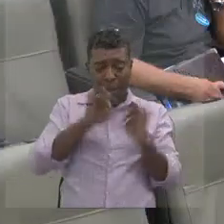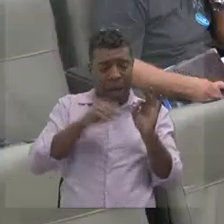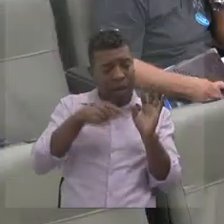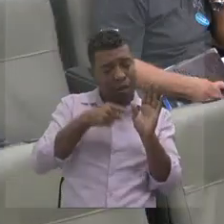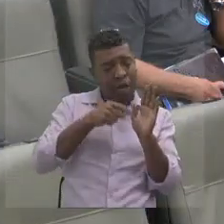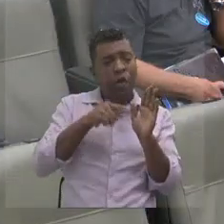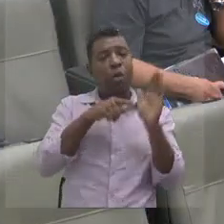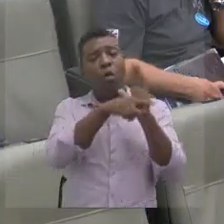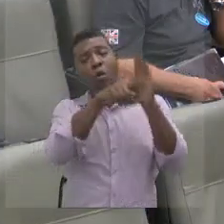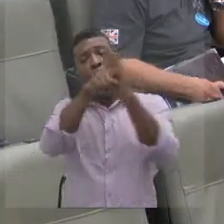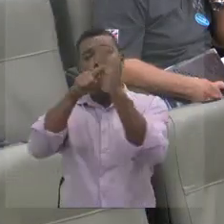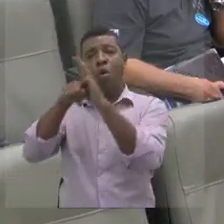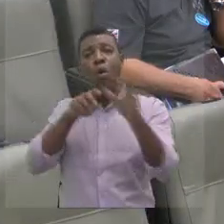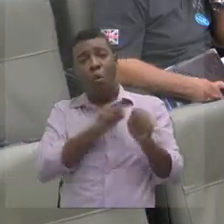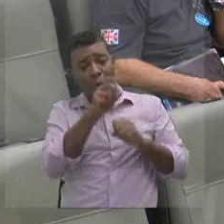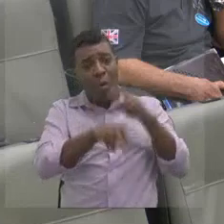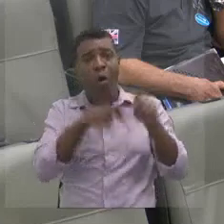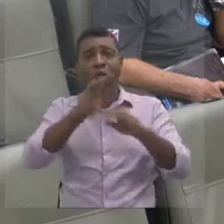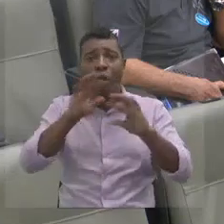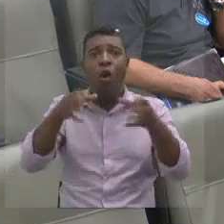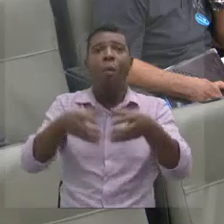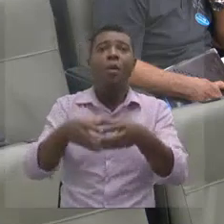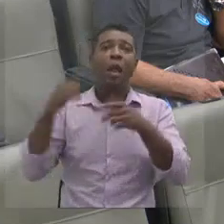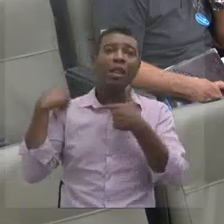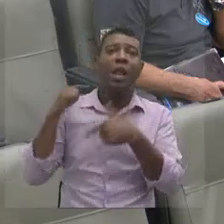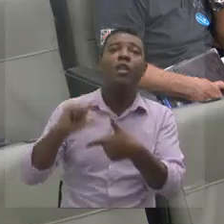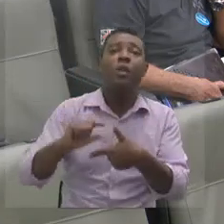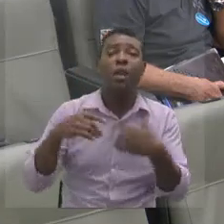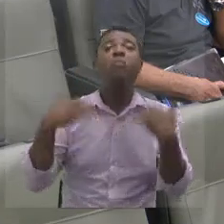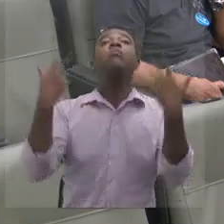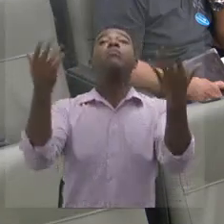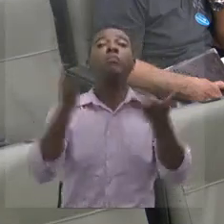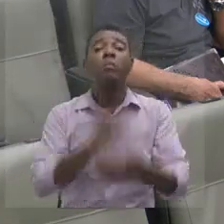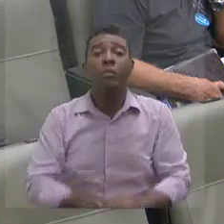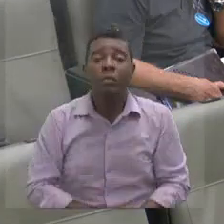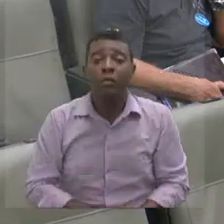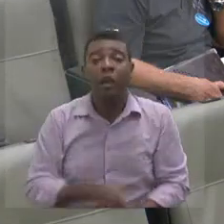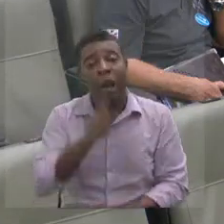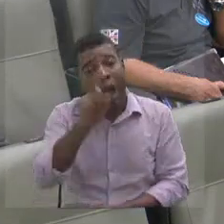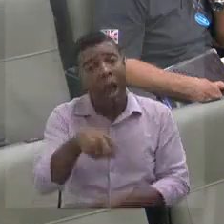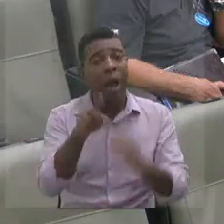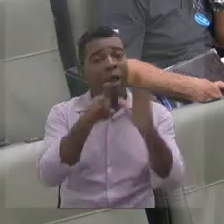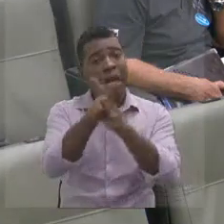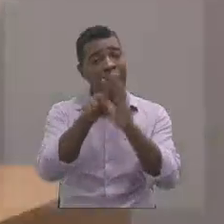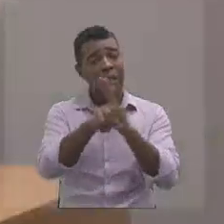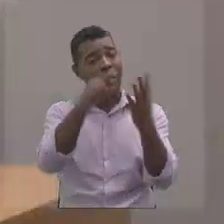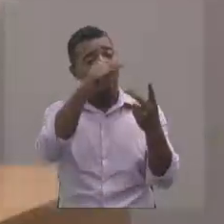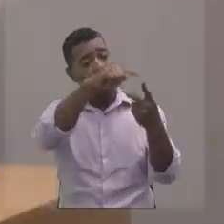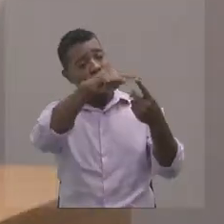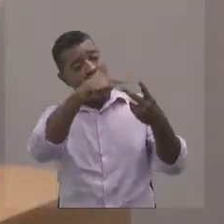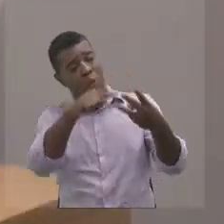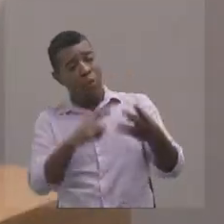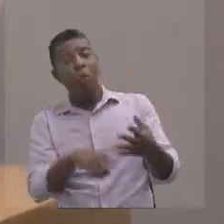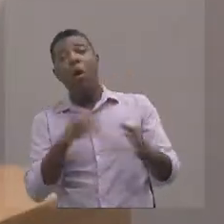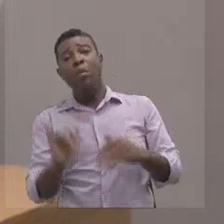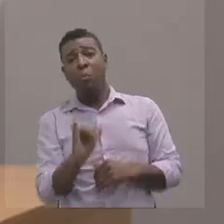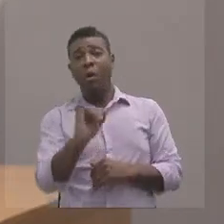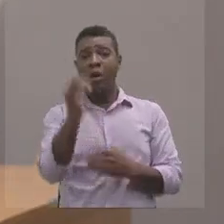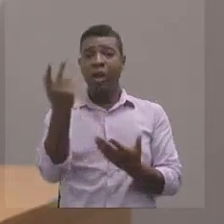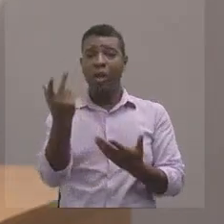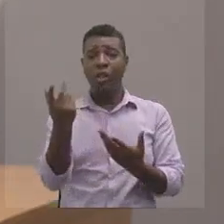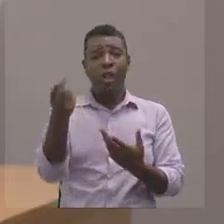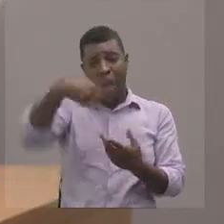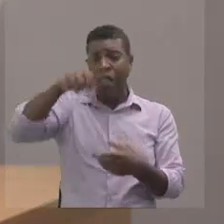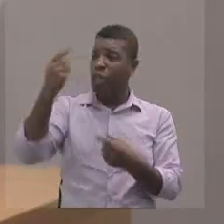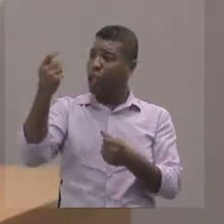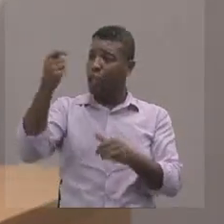informado dos povos e comunidade tradicionais são questões importantes porque senão a gente vai estar colocando recurso no Rodoanel e daqui a pouco